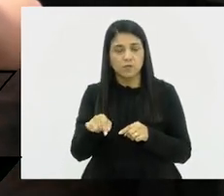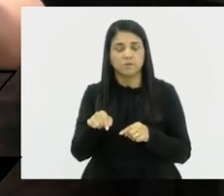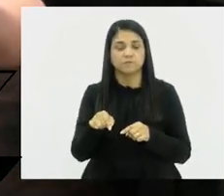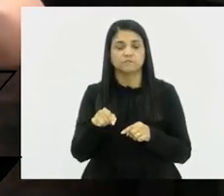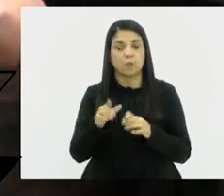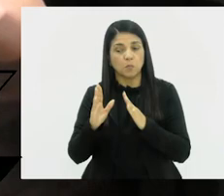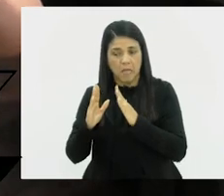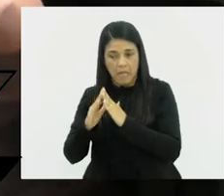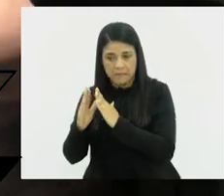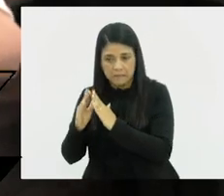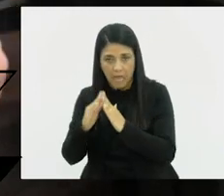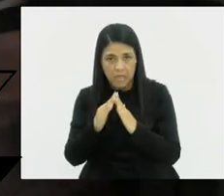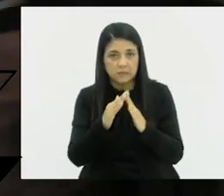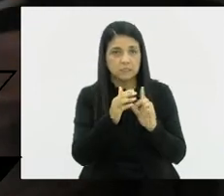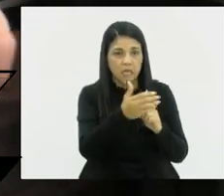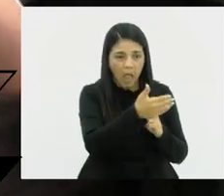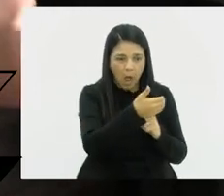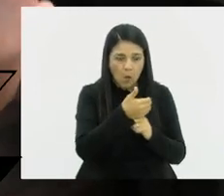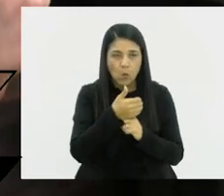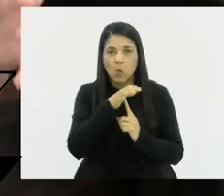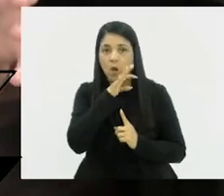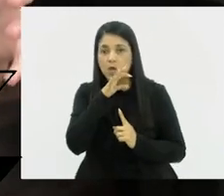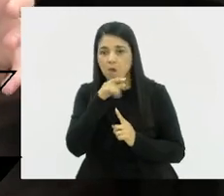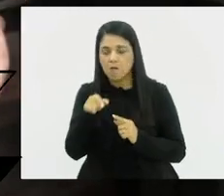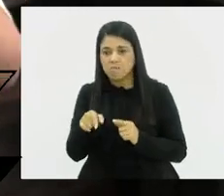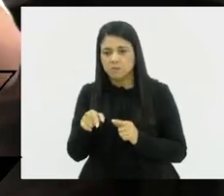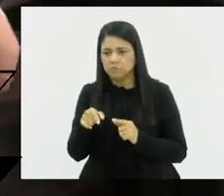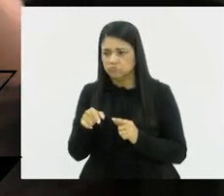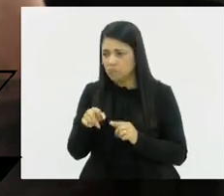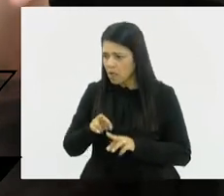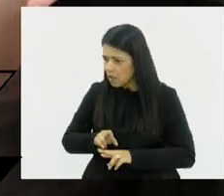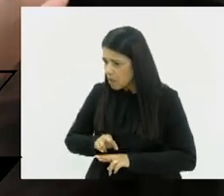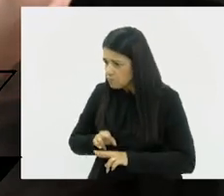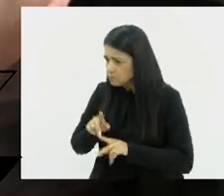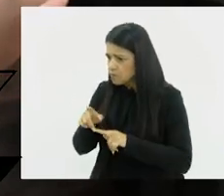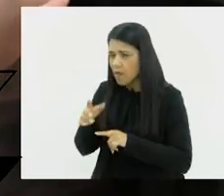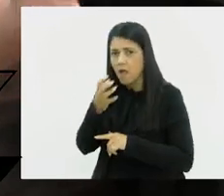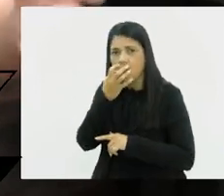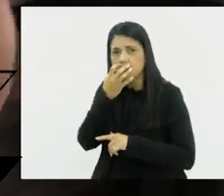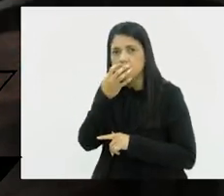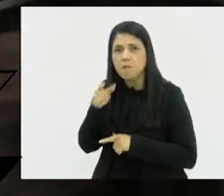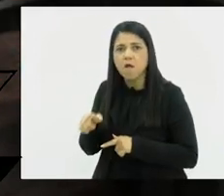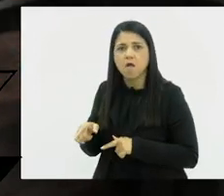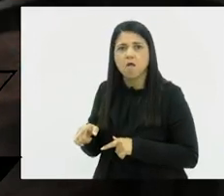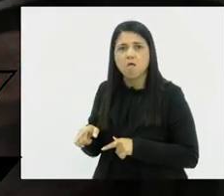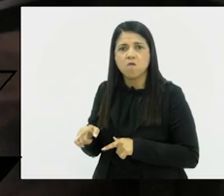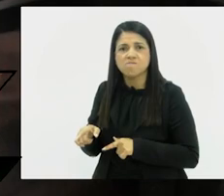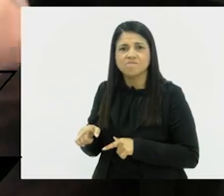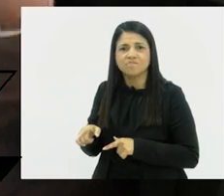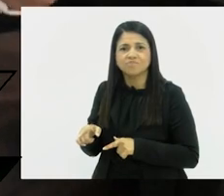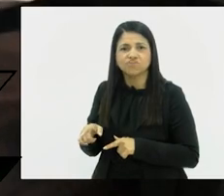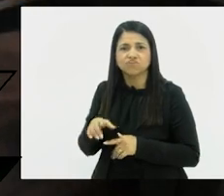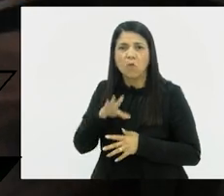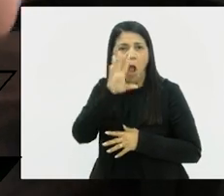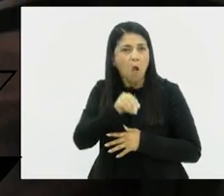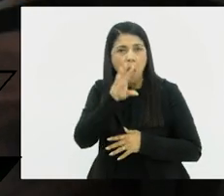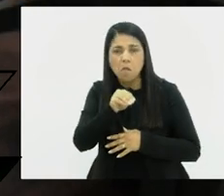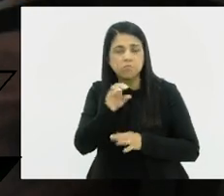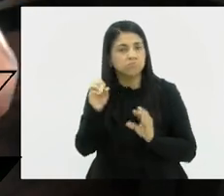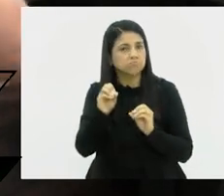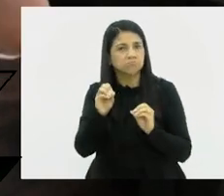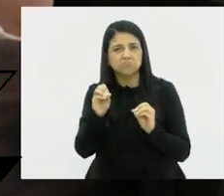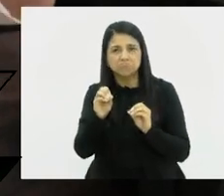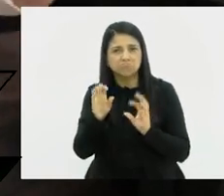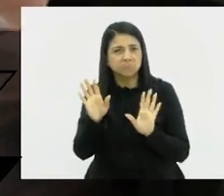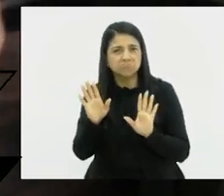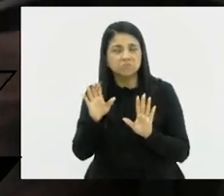animais, e os animais eram outros. Eram outros animais. não estavam latindo, não estavam